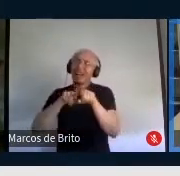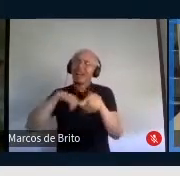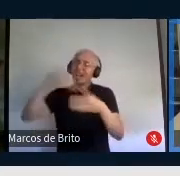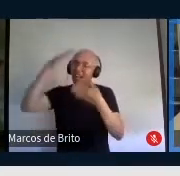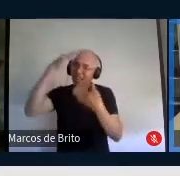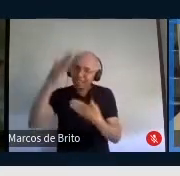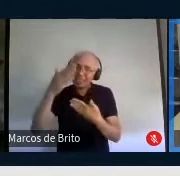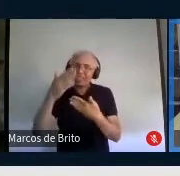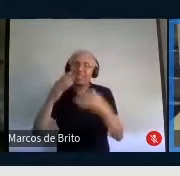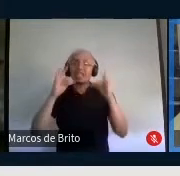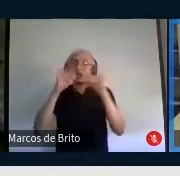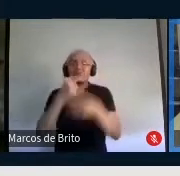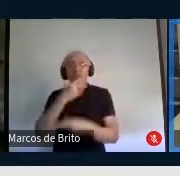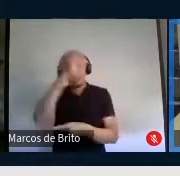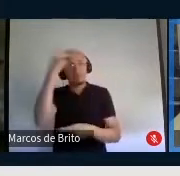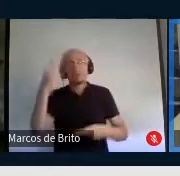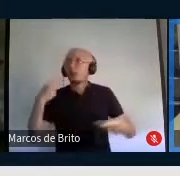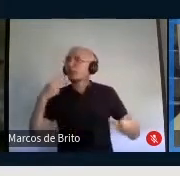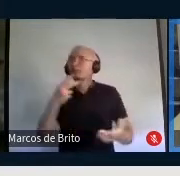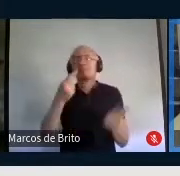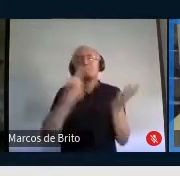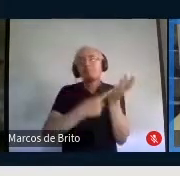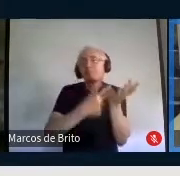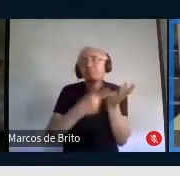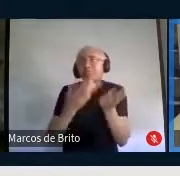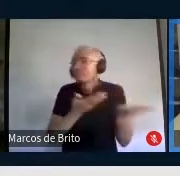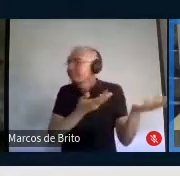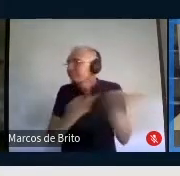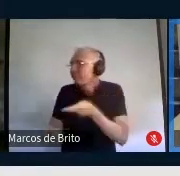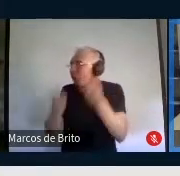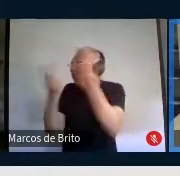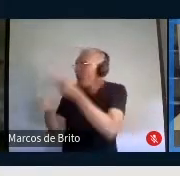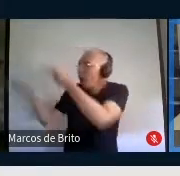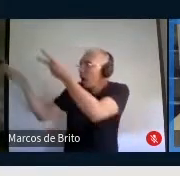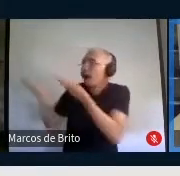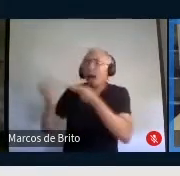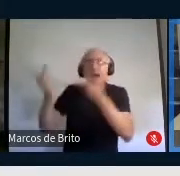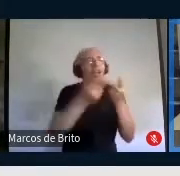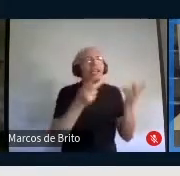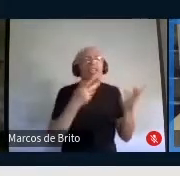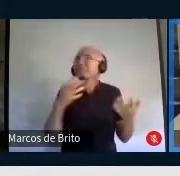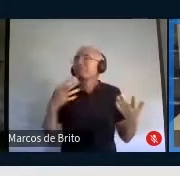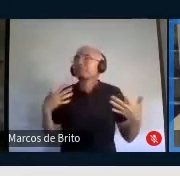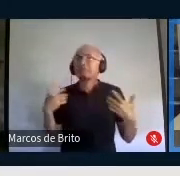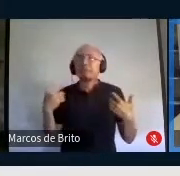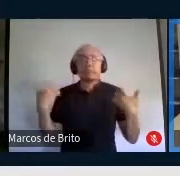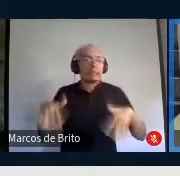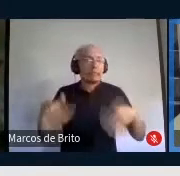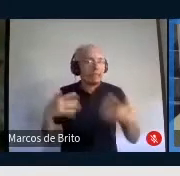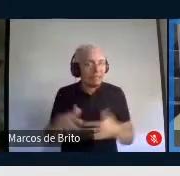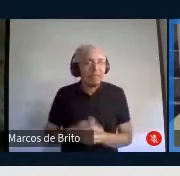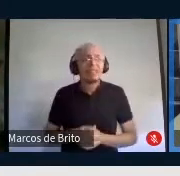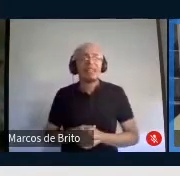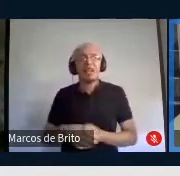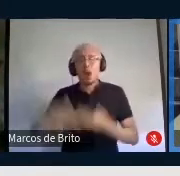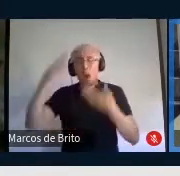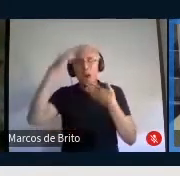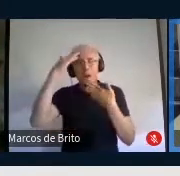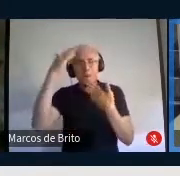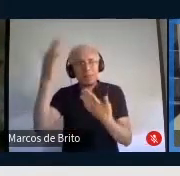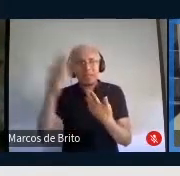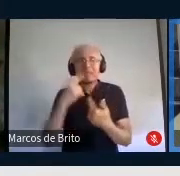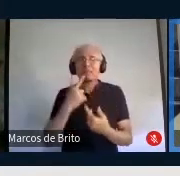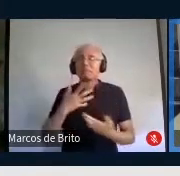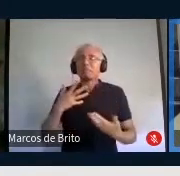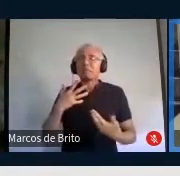novamente a todos os convidados. Tem colegas incríveis aí, com certeza. Tem muito obrigada pelos